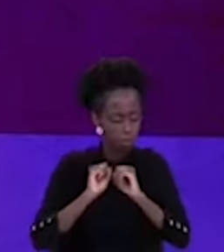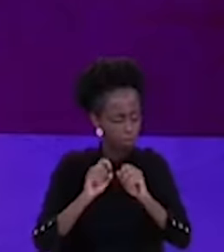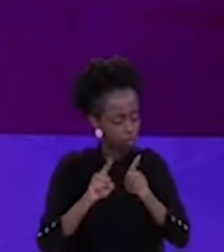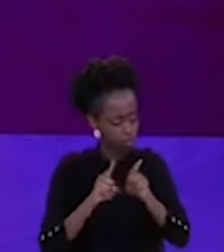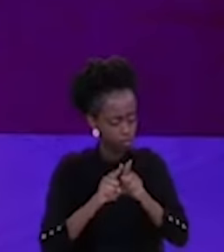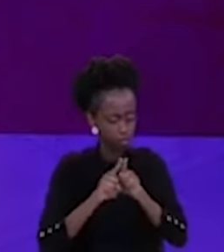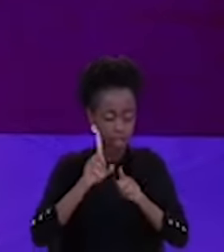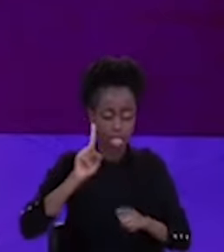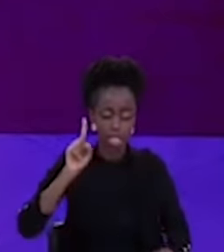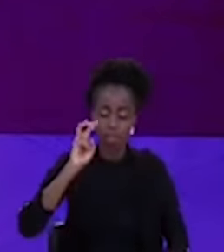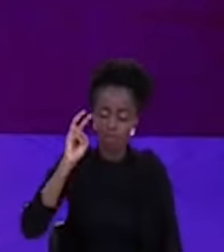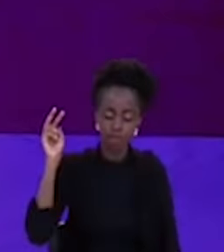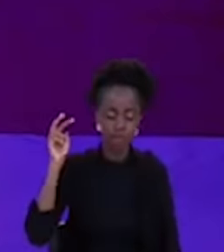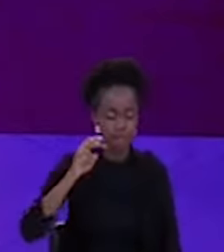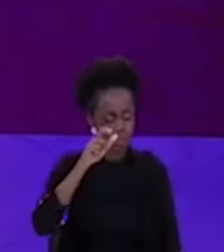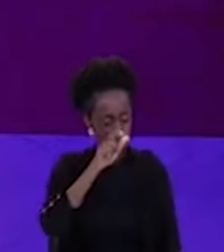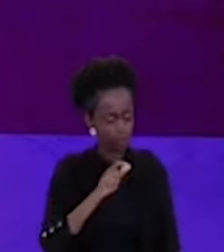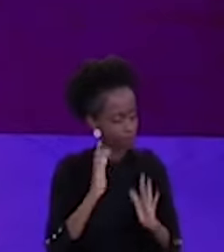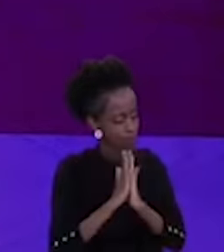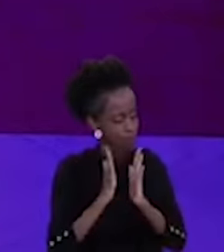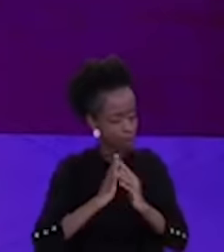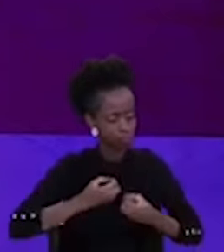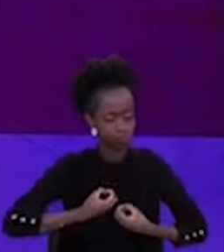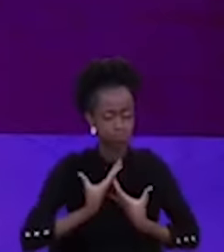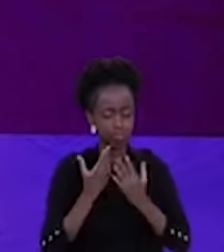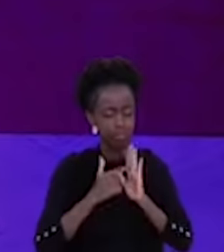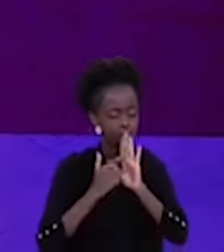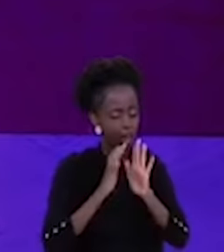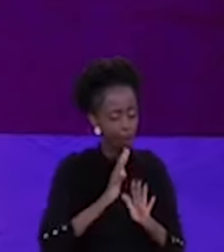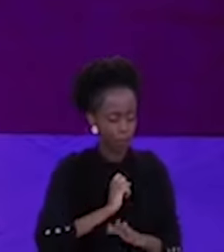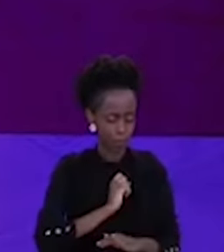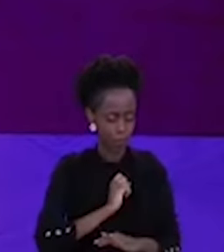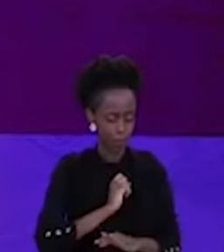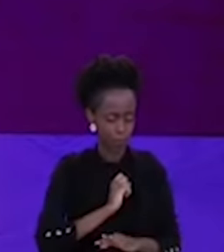ouvir a sua declaração de amor.